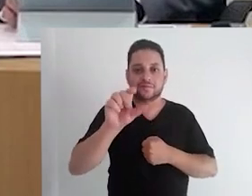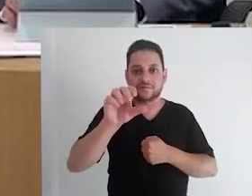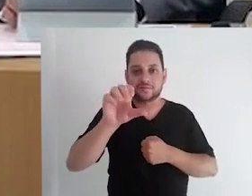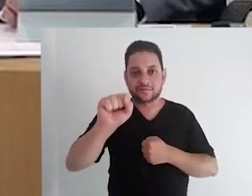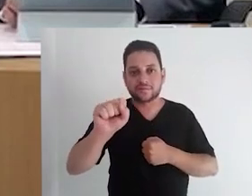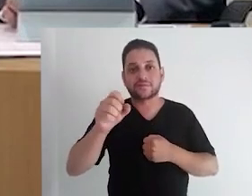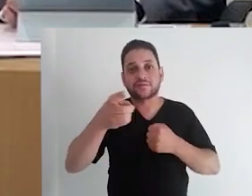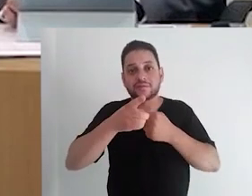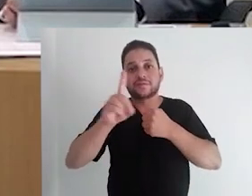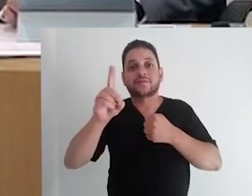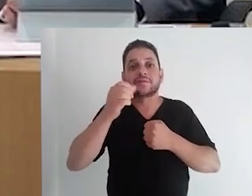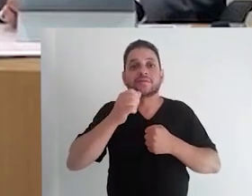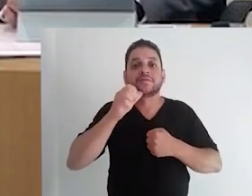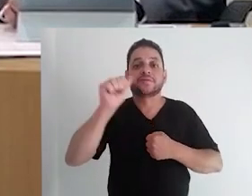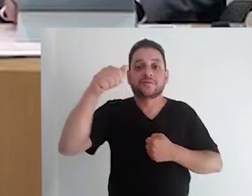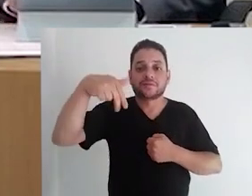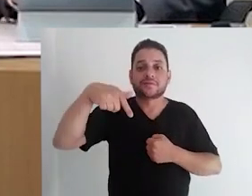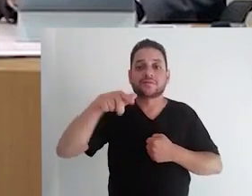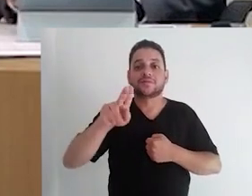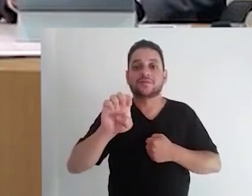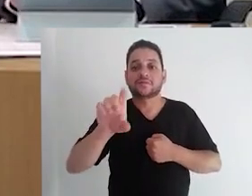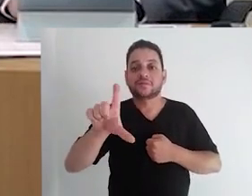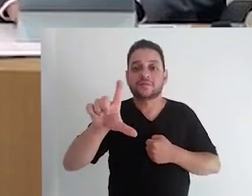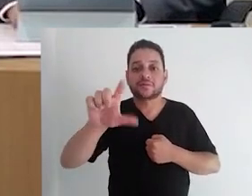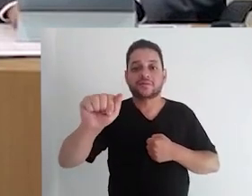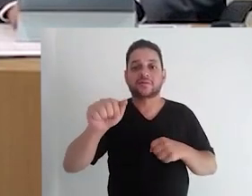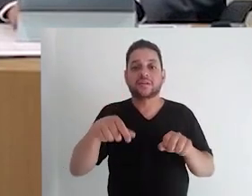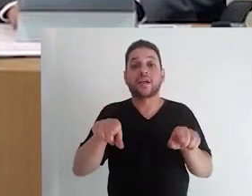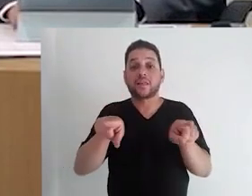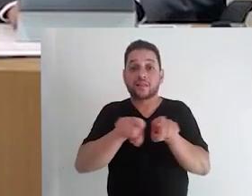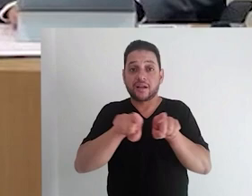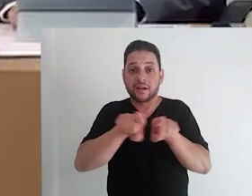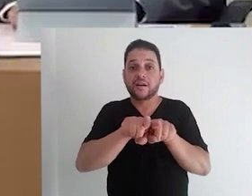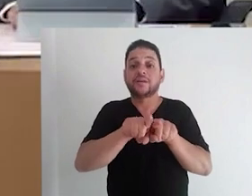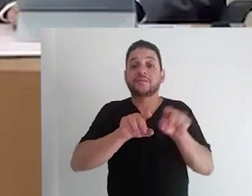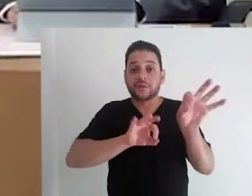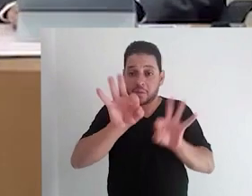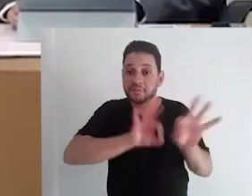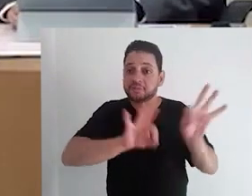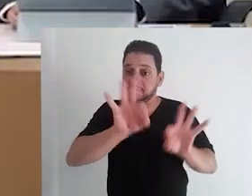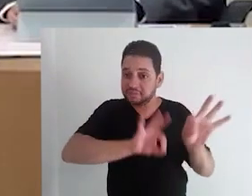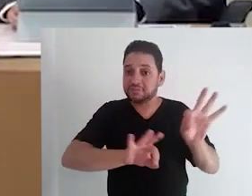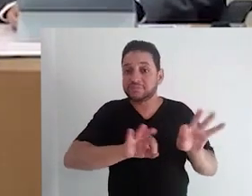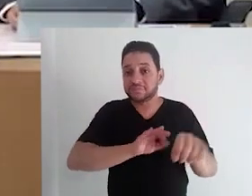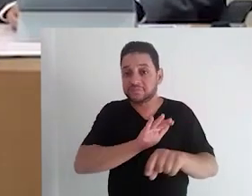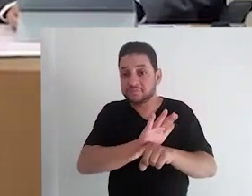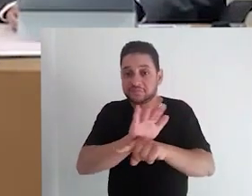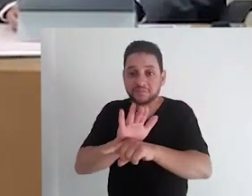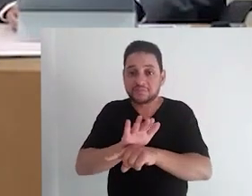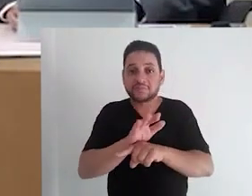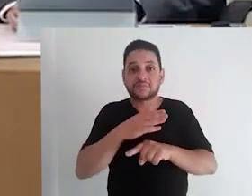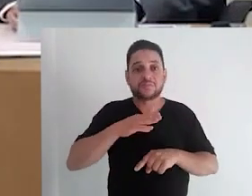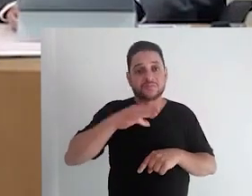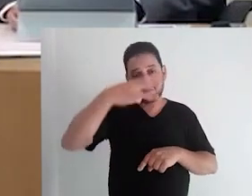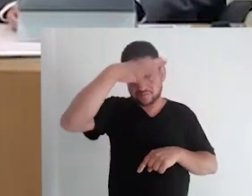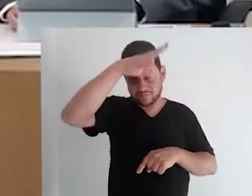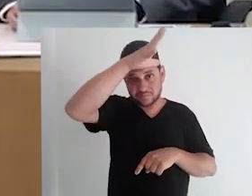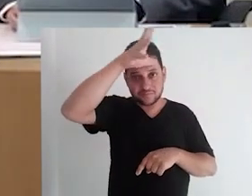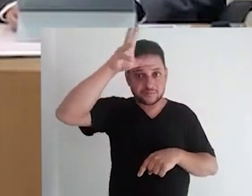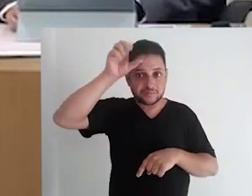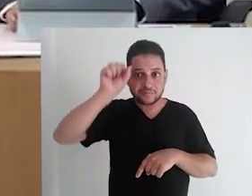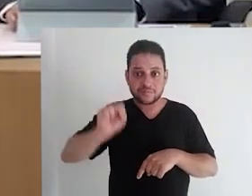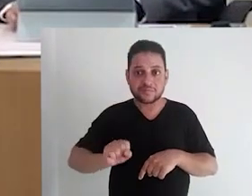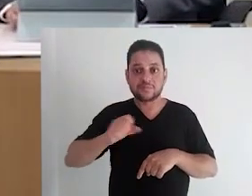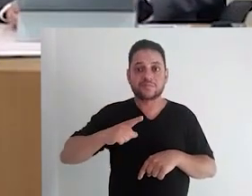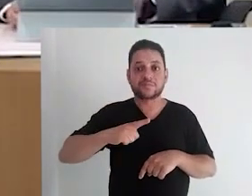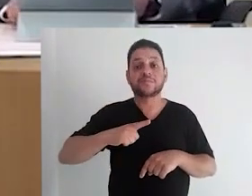Ângela Monteiro, que também fazem parte dessa grande organização. No Mato Grosso do Sul, evidentemente, contamos com a doutora